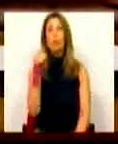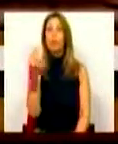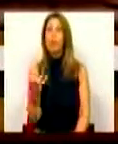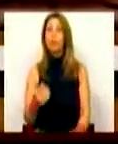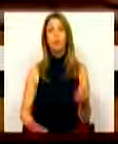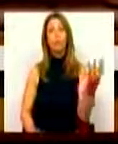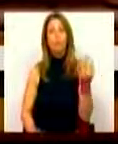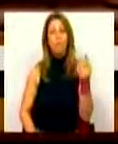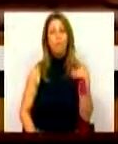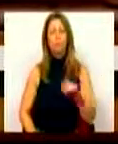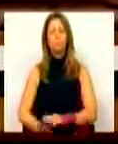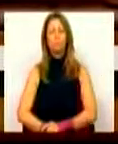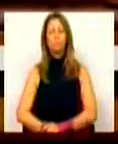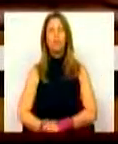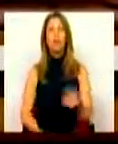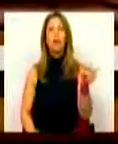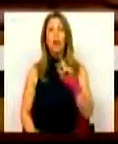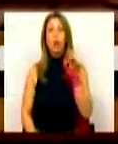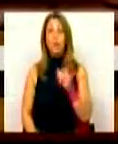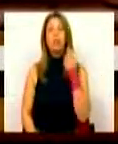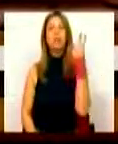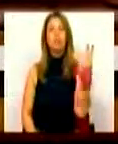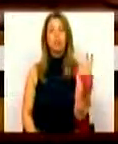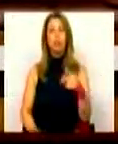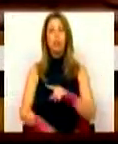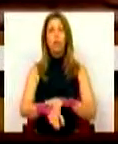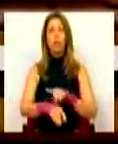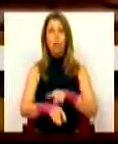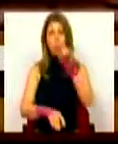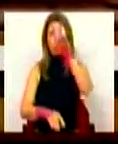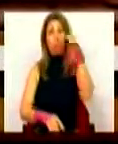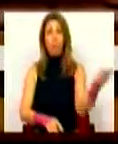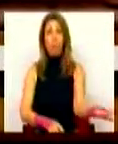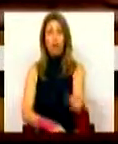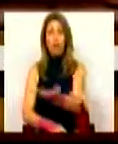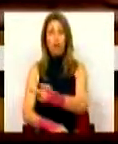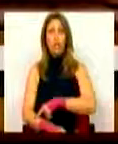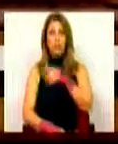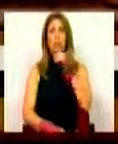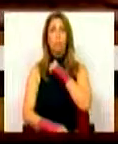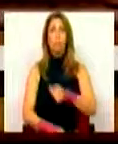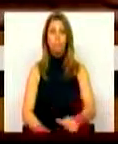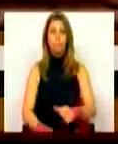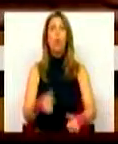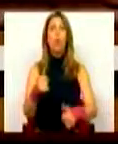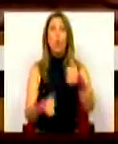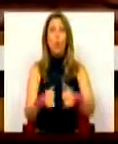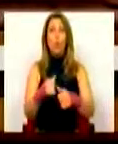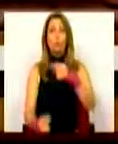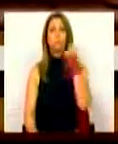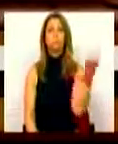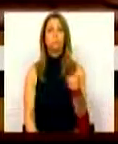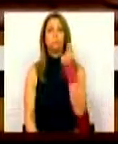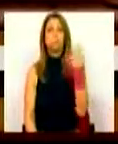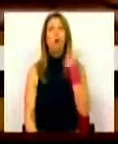é um quarto. Não, daqui a 3 anos foi no tempo em que vossas excelências permitiram que um concurso demorasse 4 anos. Porque aquilo